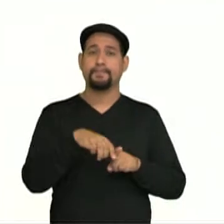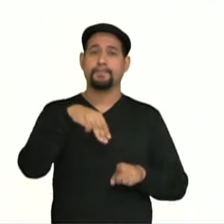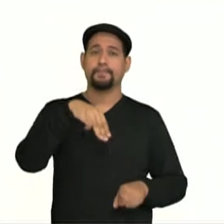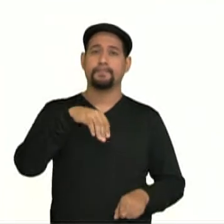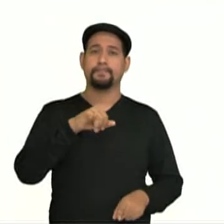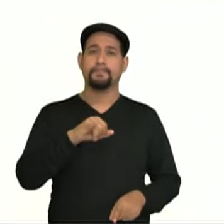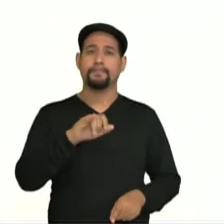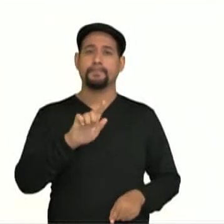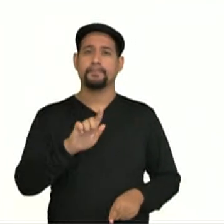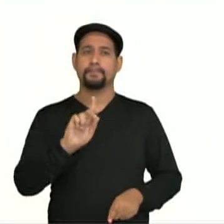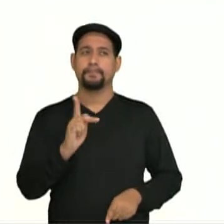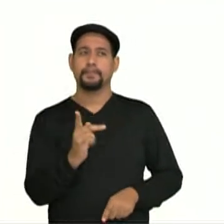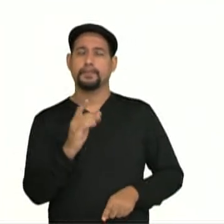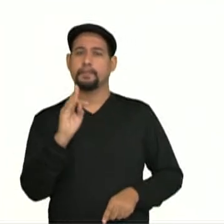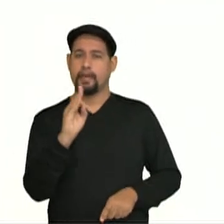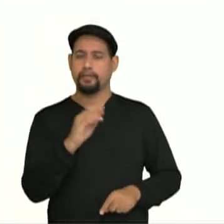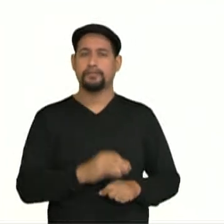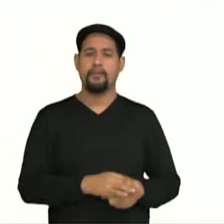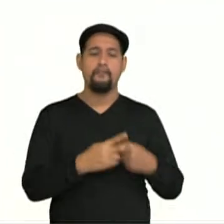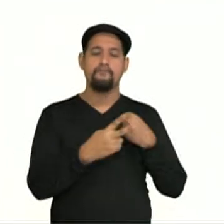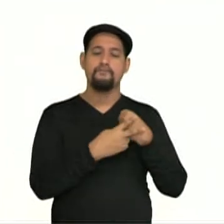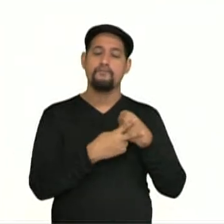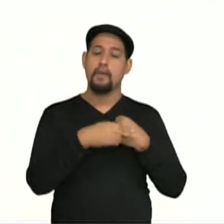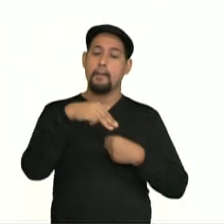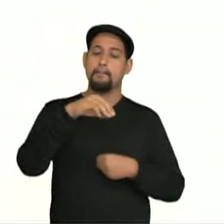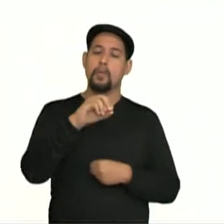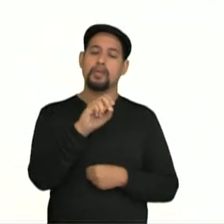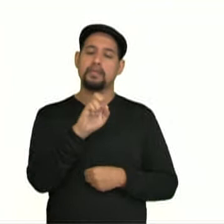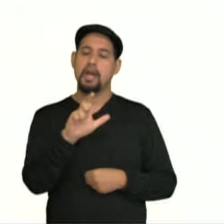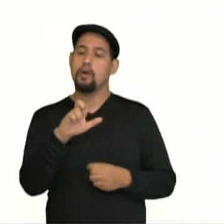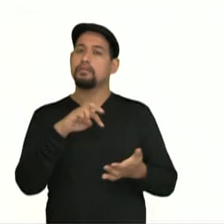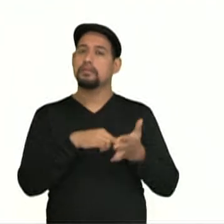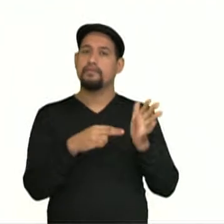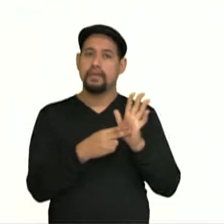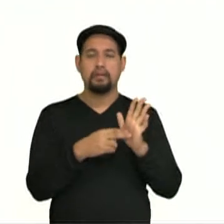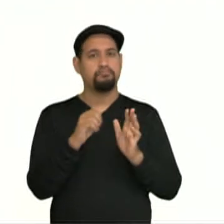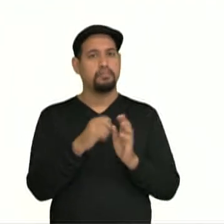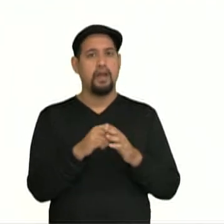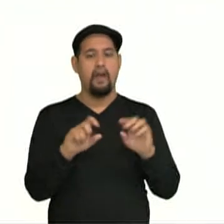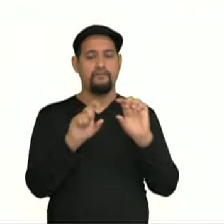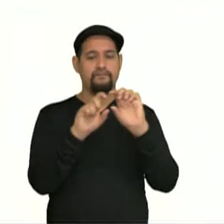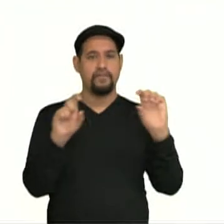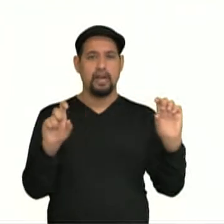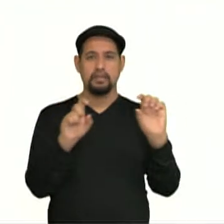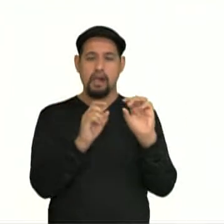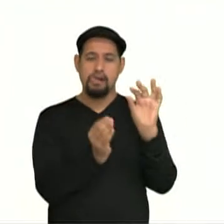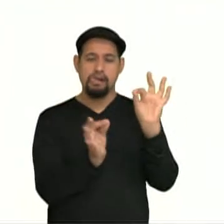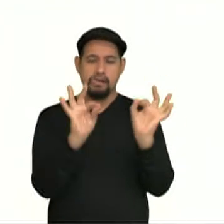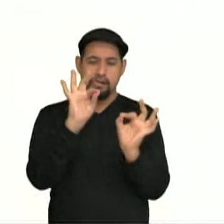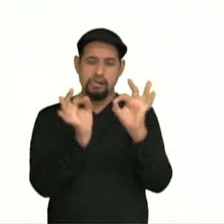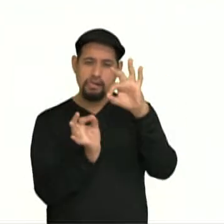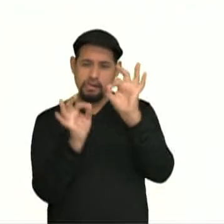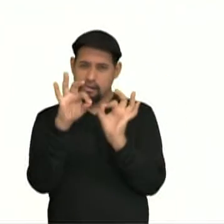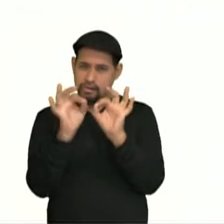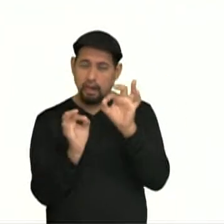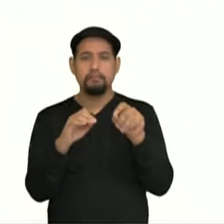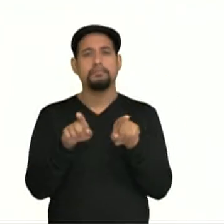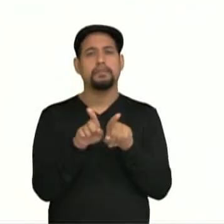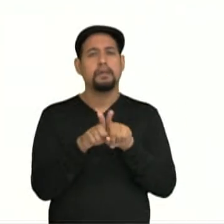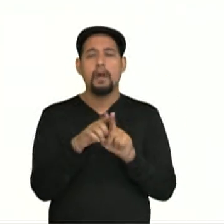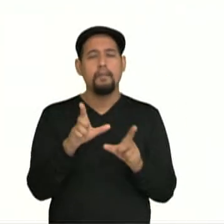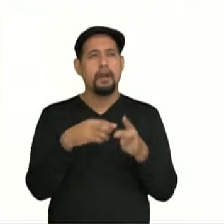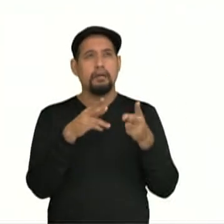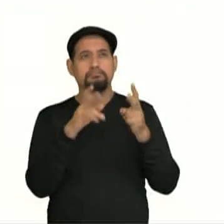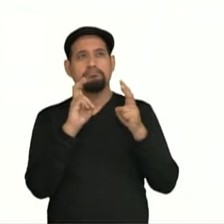verbo modal, como o próprio nome diz, ele molda a frase de alguma forma para que nós tenhamos uma situação a